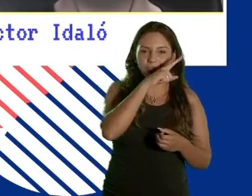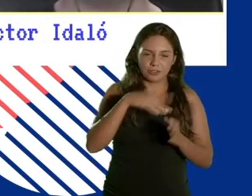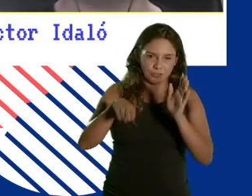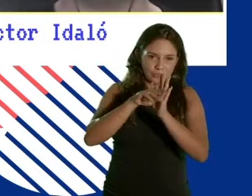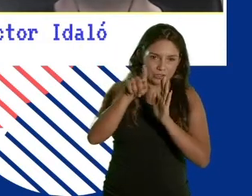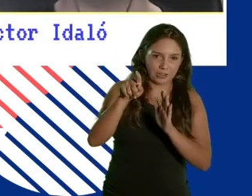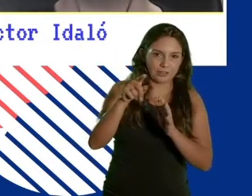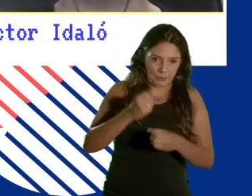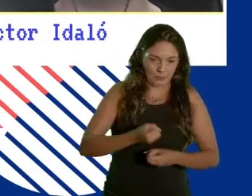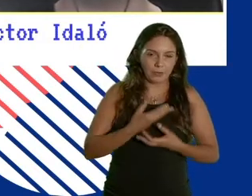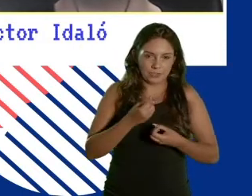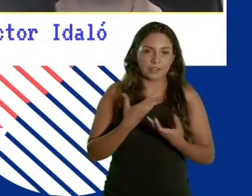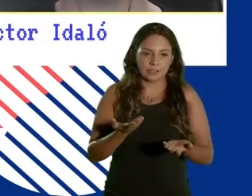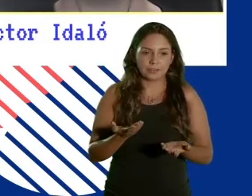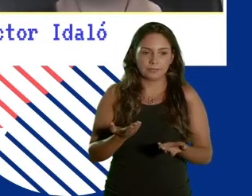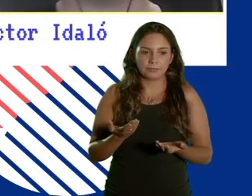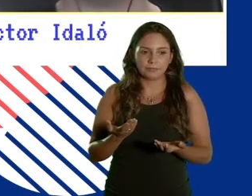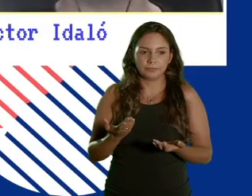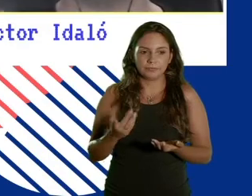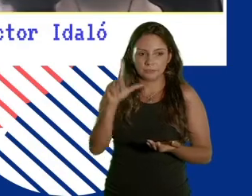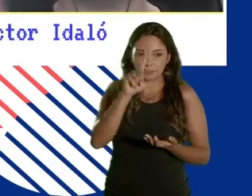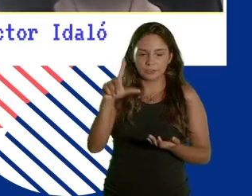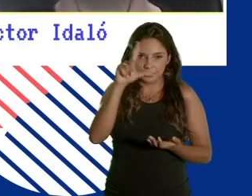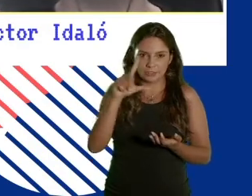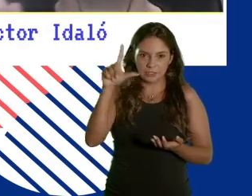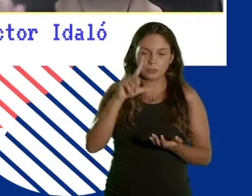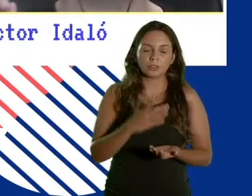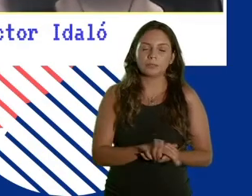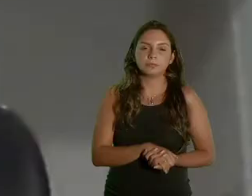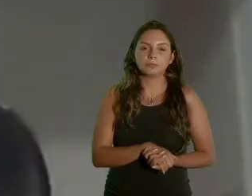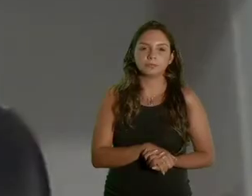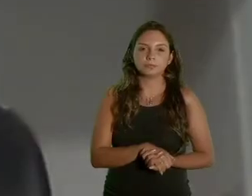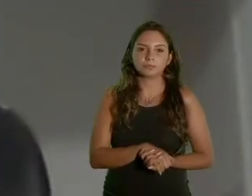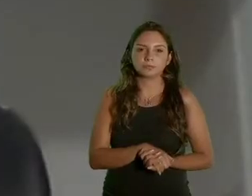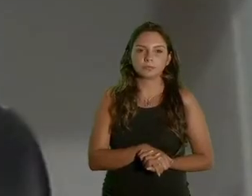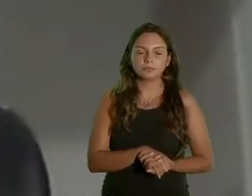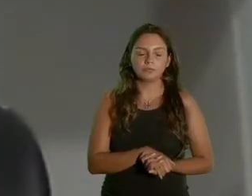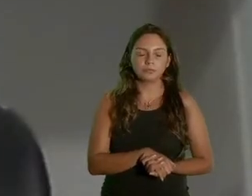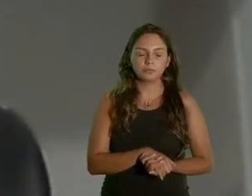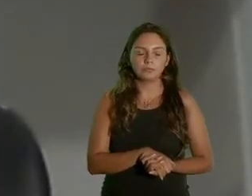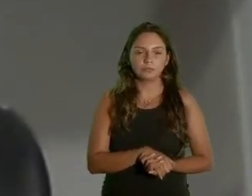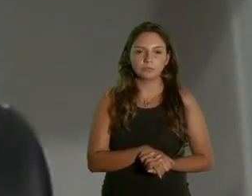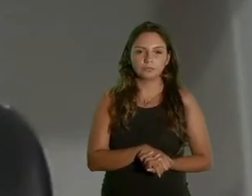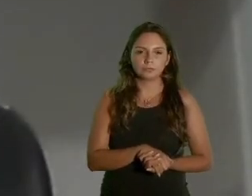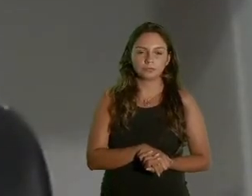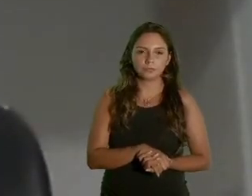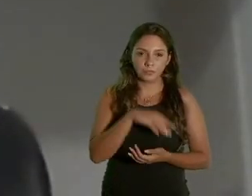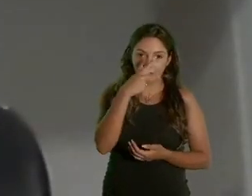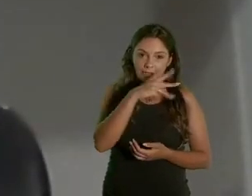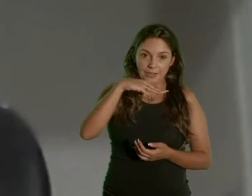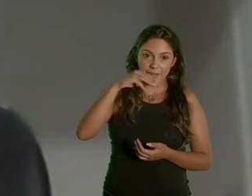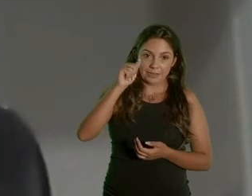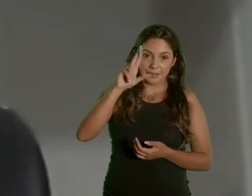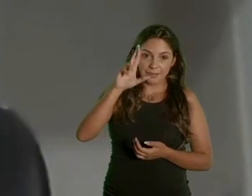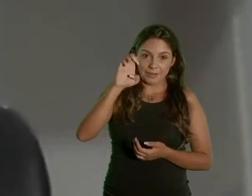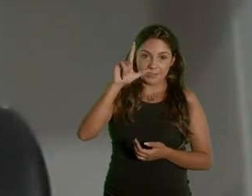lá produzindo poesia e até mesmo literatura regional. E a produção do Marcelino é